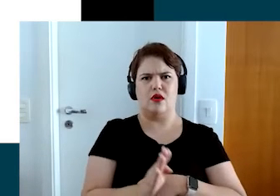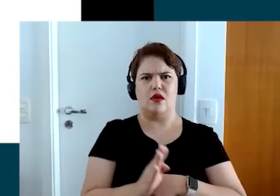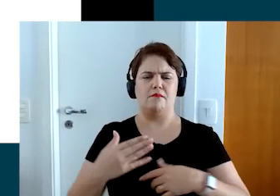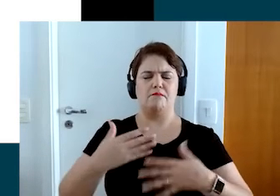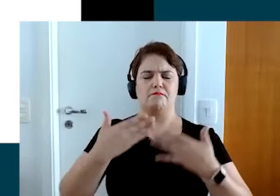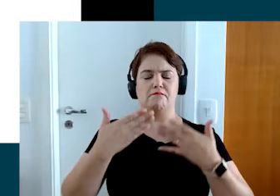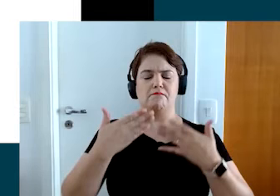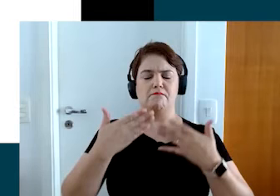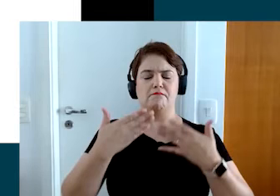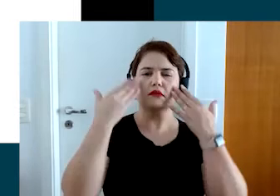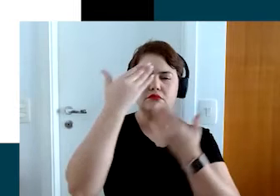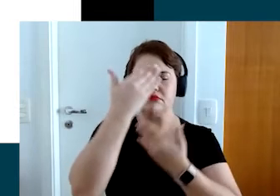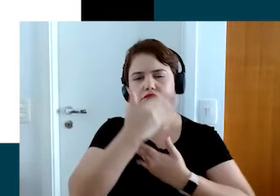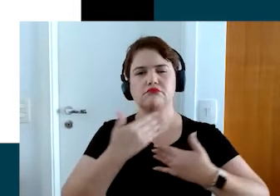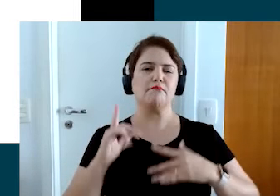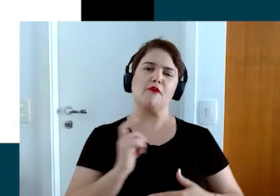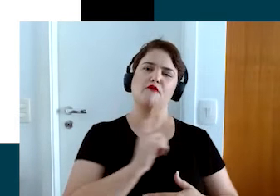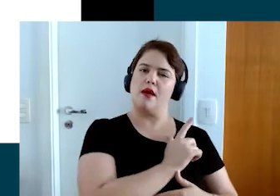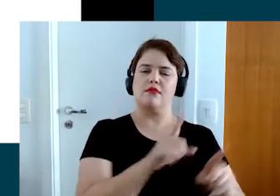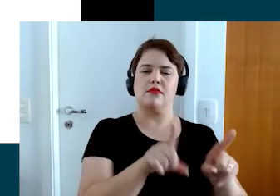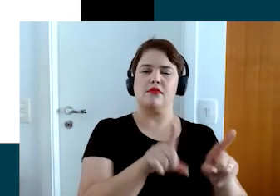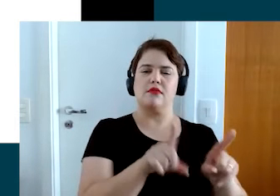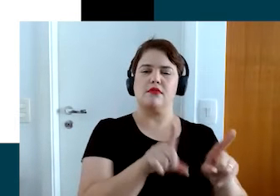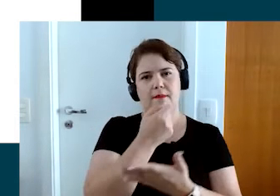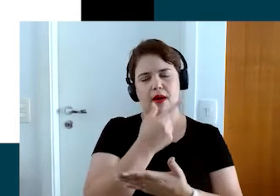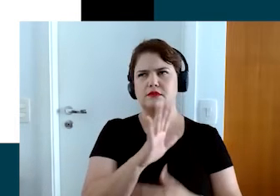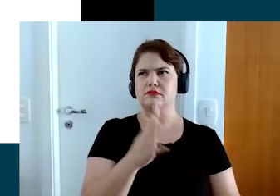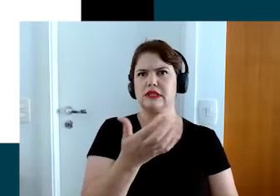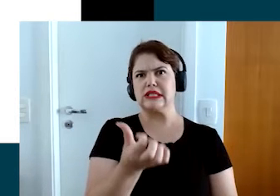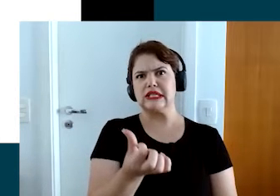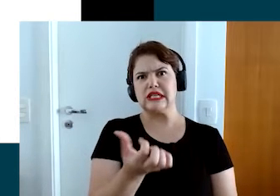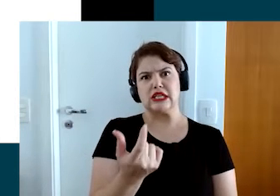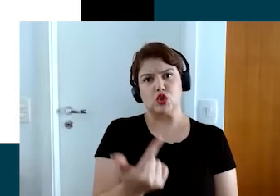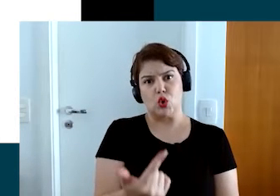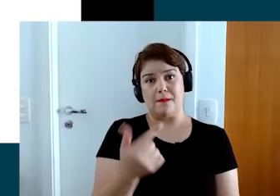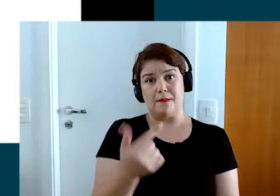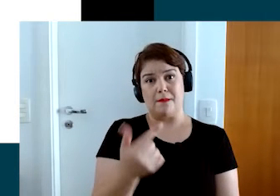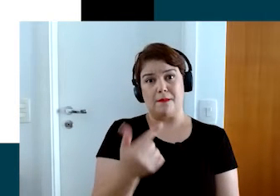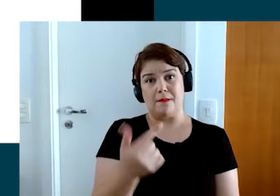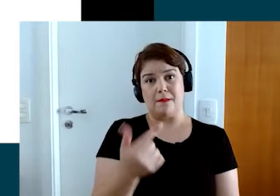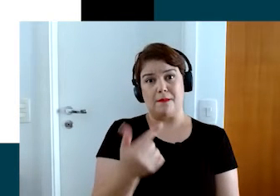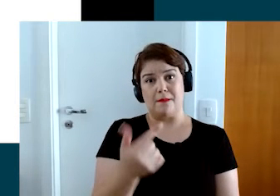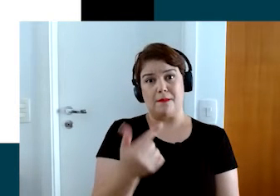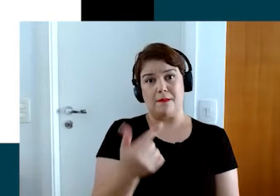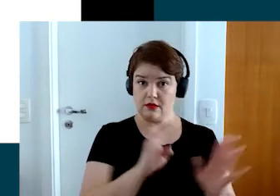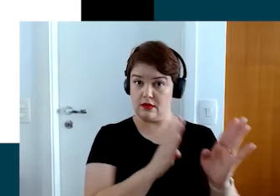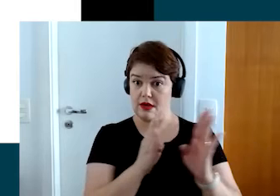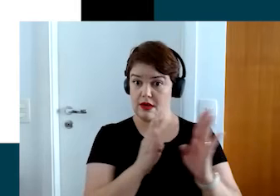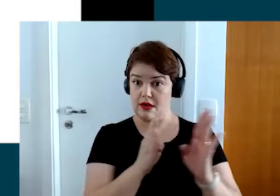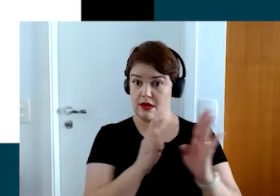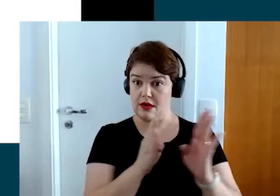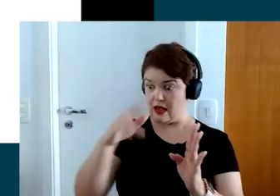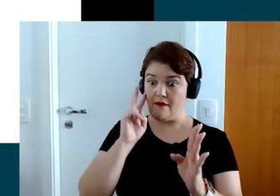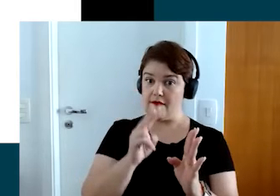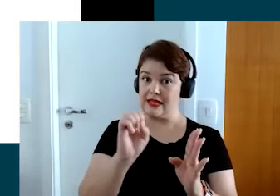ali, né, o mercado de perfumarias e farmácias, ele é de 62 bi. Quando a gente vai para o SAM, a gente vê que o SAM